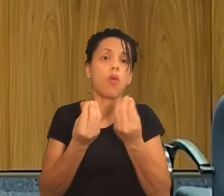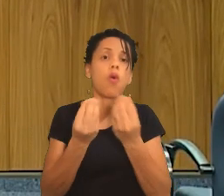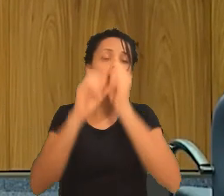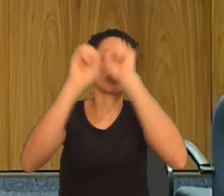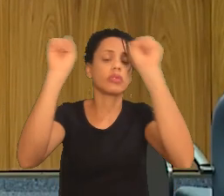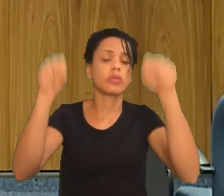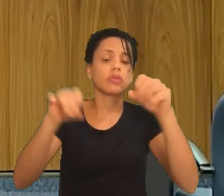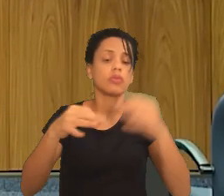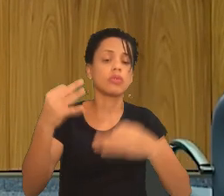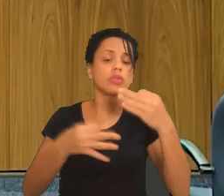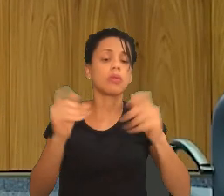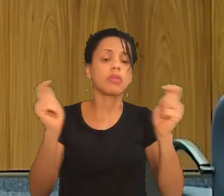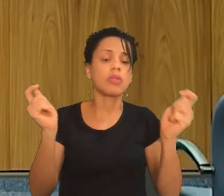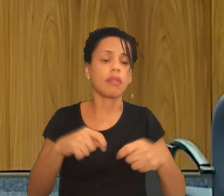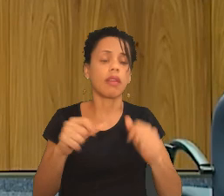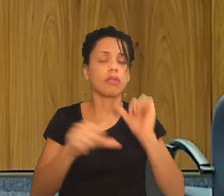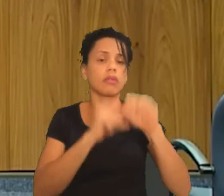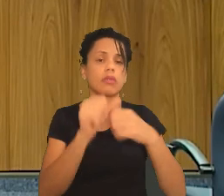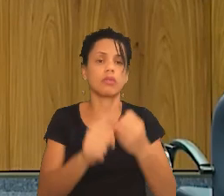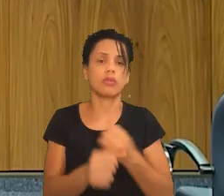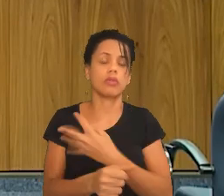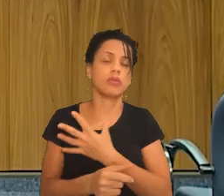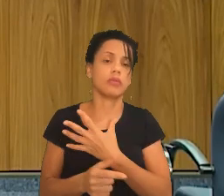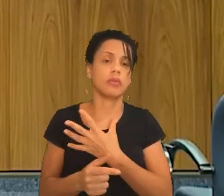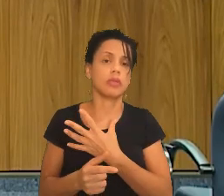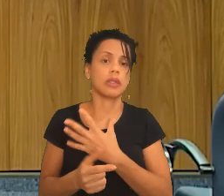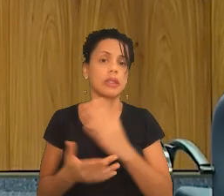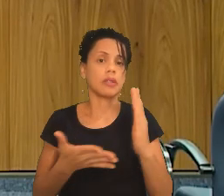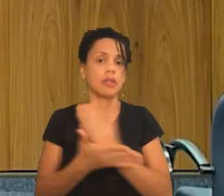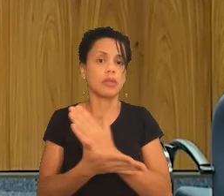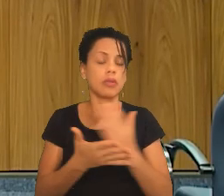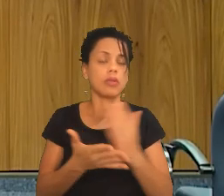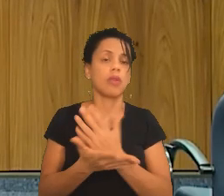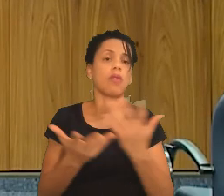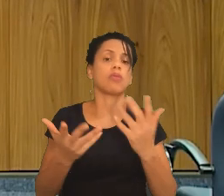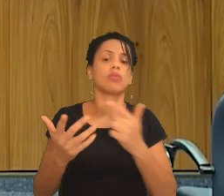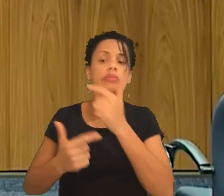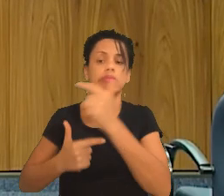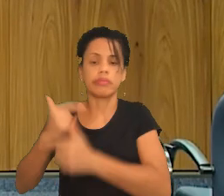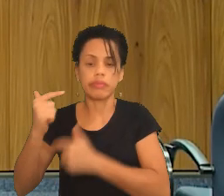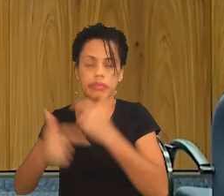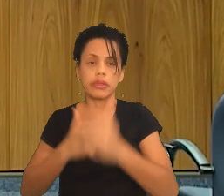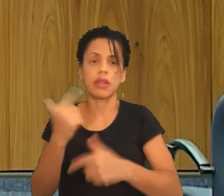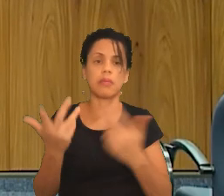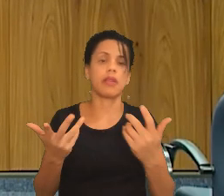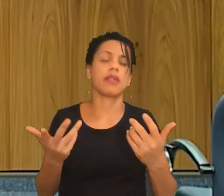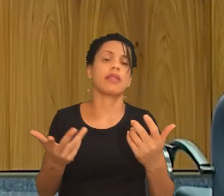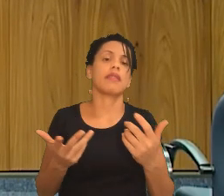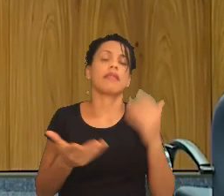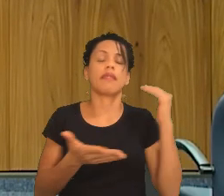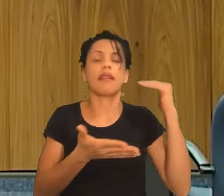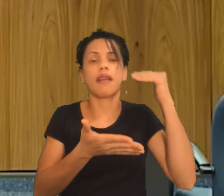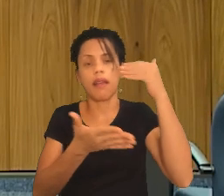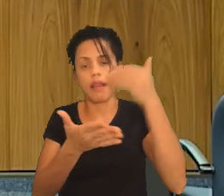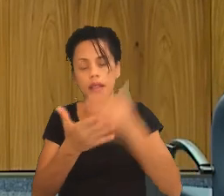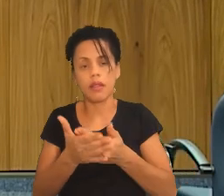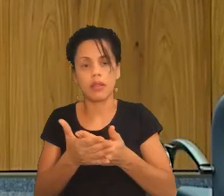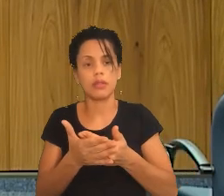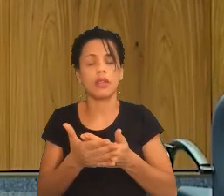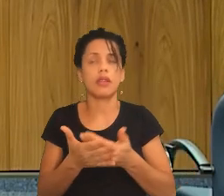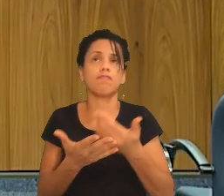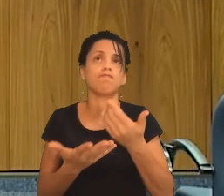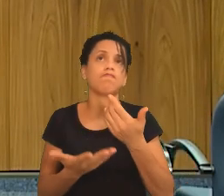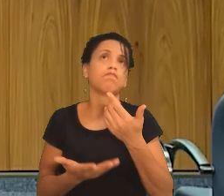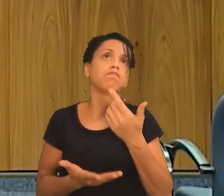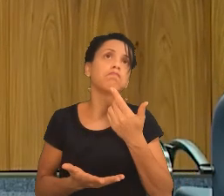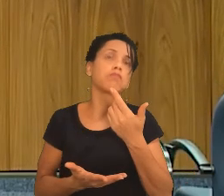vários exemplos disso, né, desde as práticas mais conciliatórias de justiça restaurativa até outras